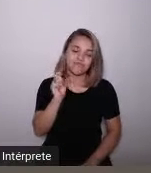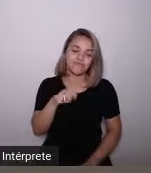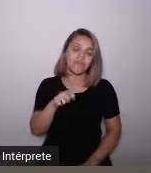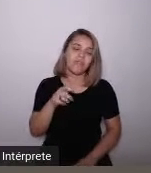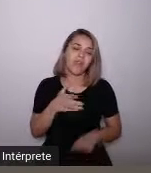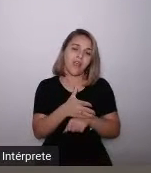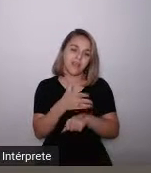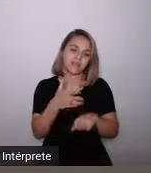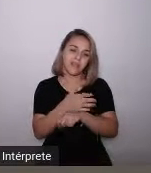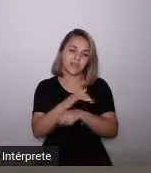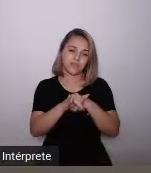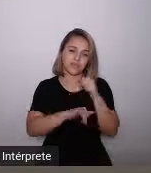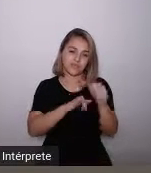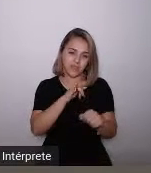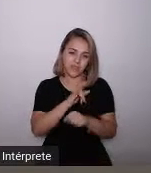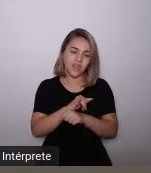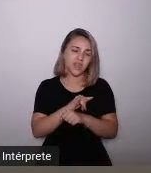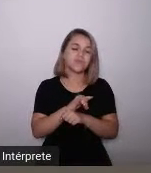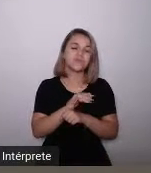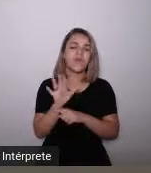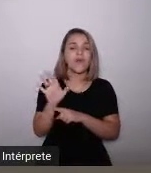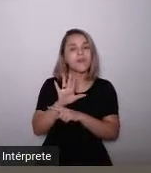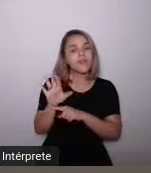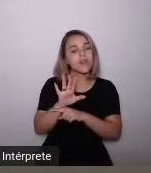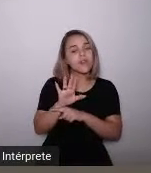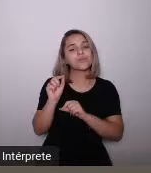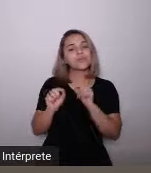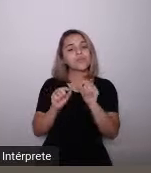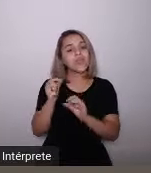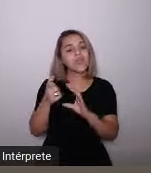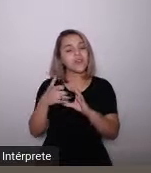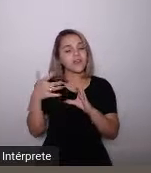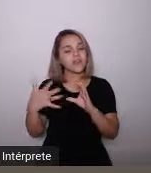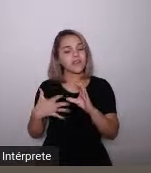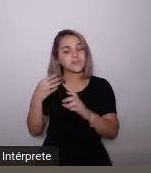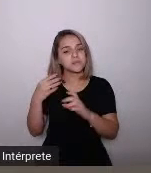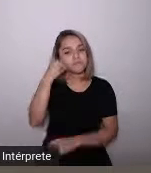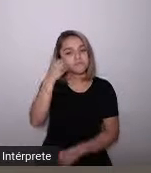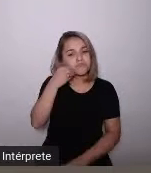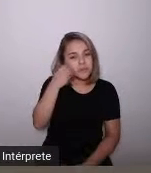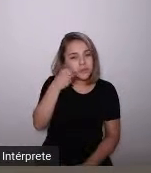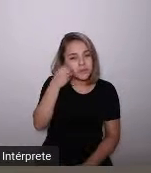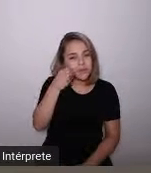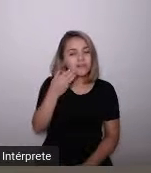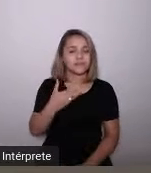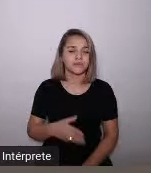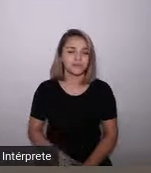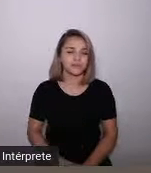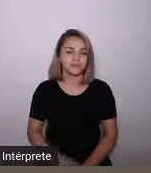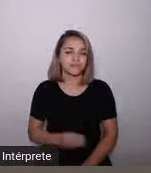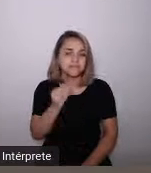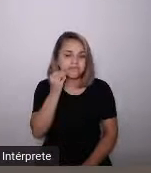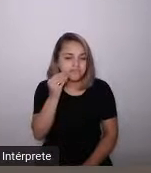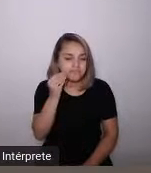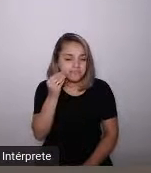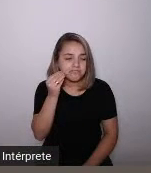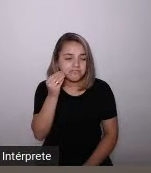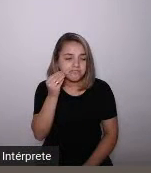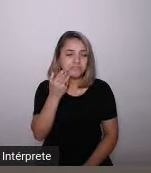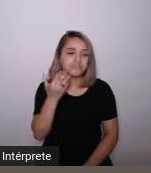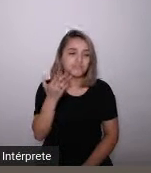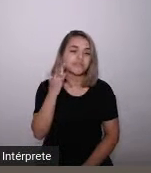à internet. São filmes, portanto, de caráter experimental, como é possível depreender, tanto